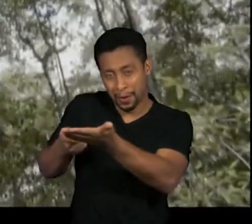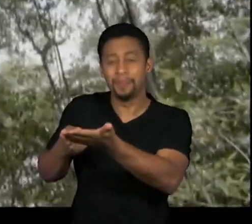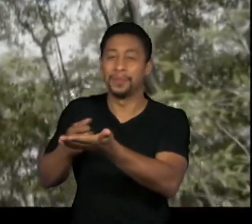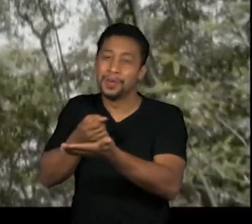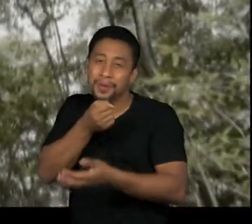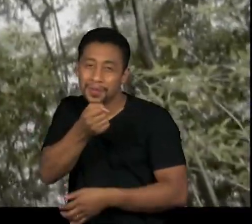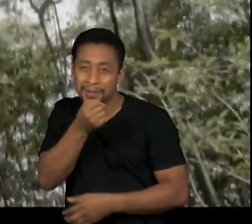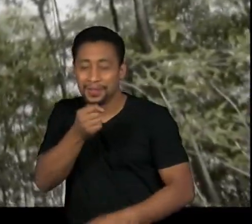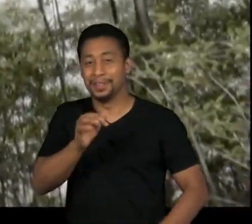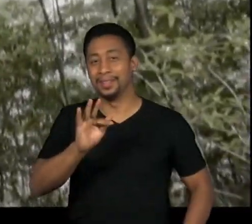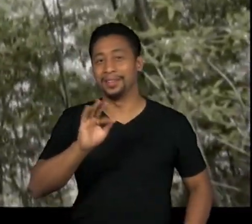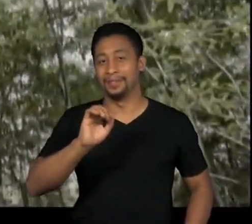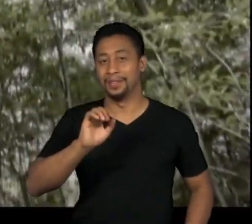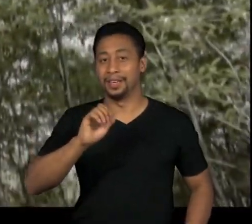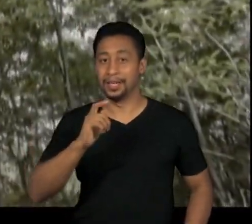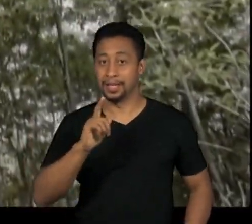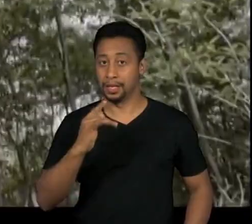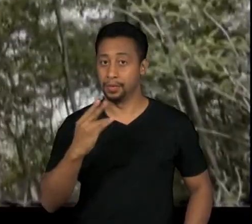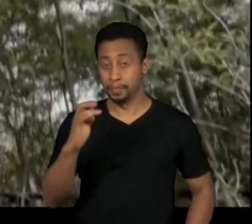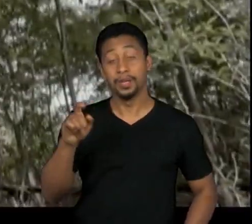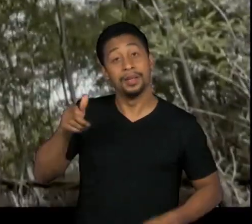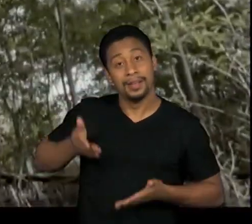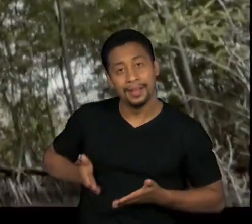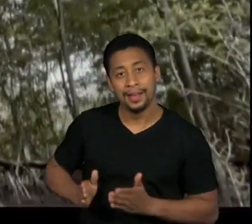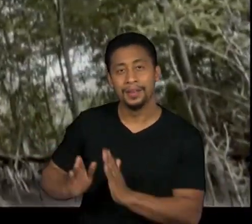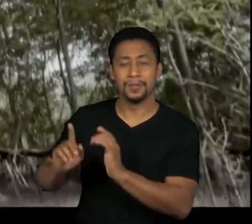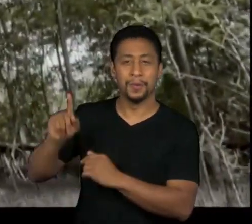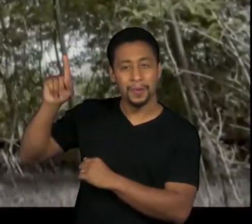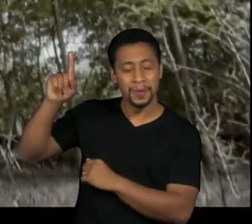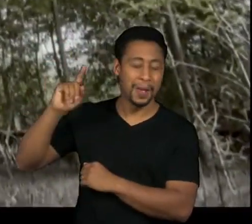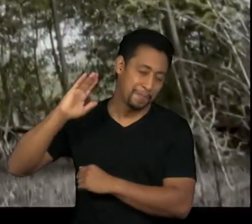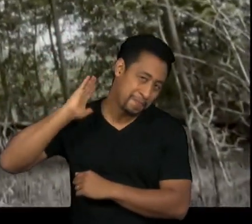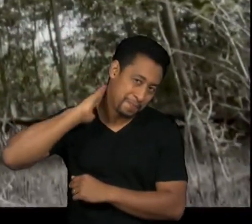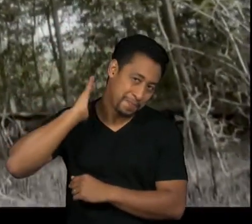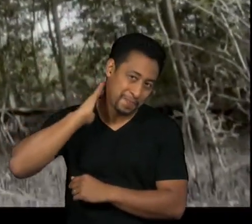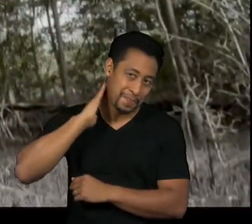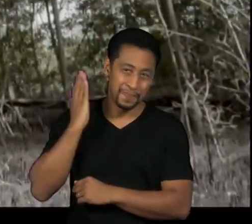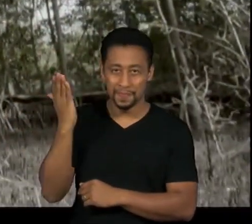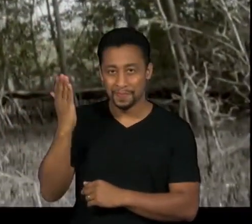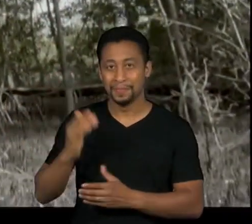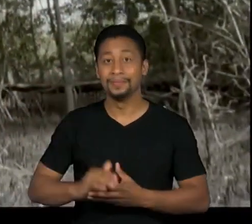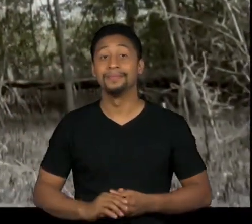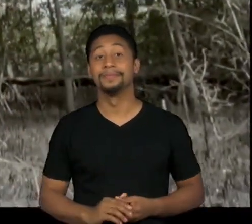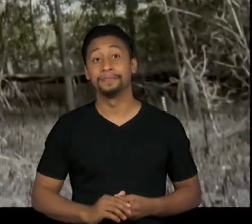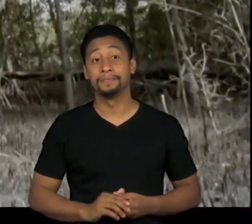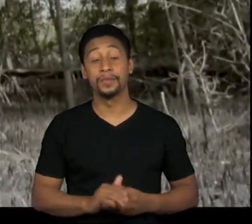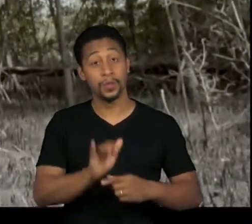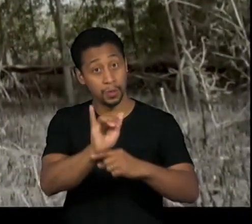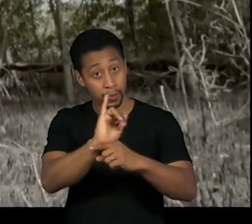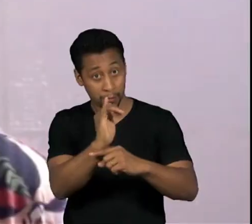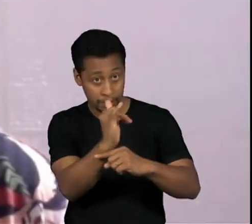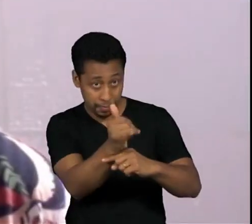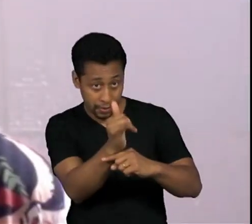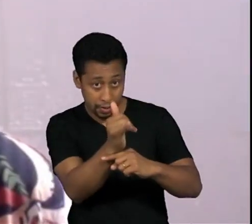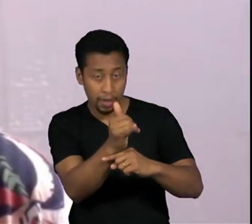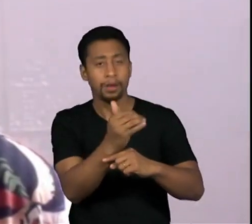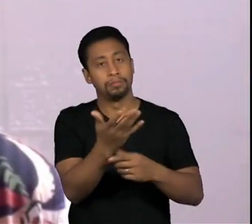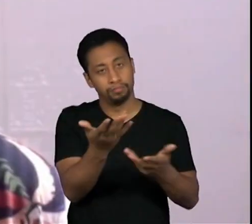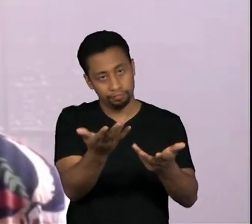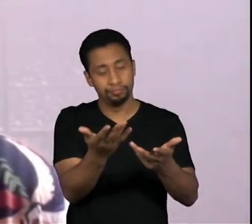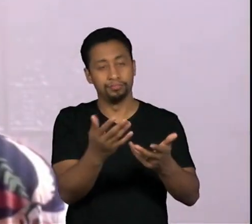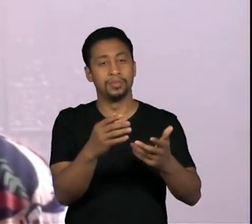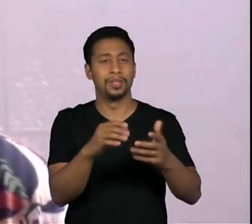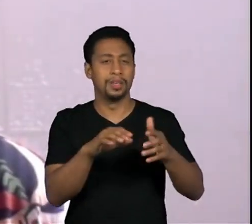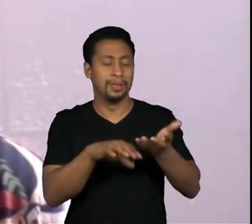Felipe Cortez, natural de Belém do Pará. O documentário Manguezal, um Maretório Feito de Nós, ele traz